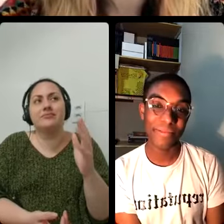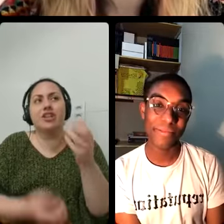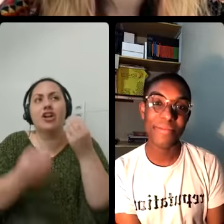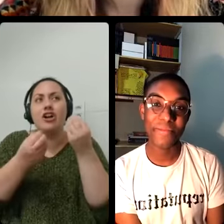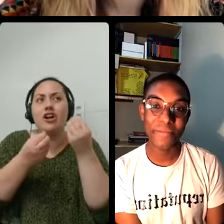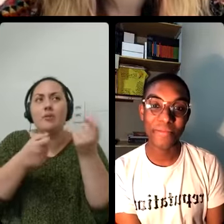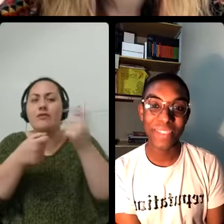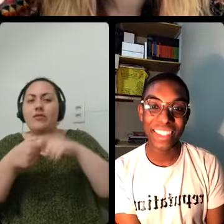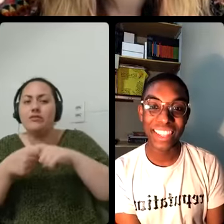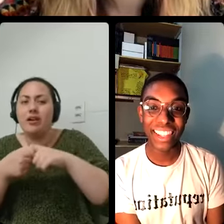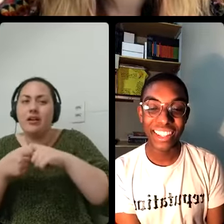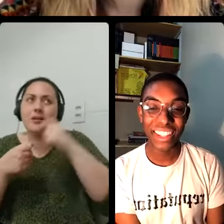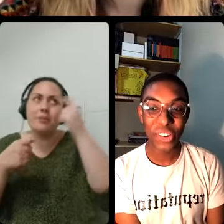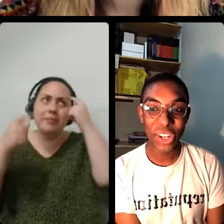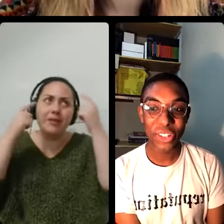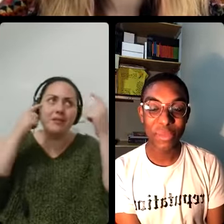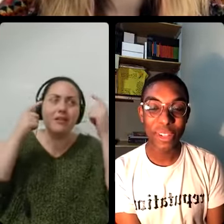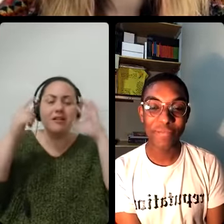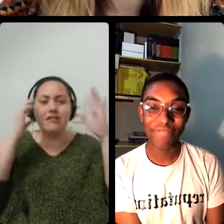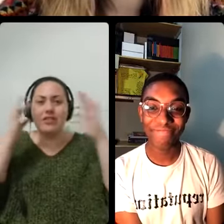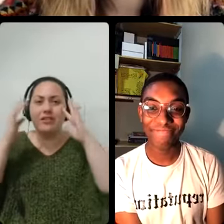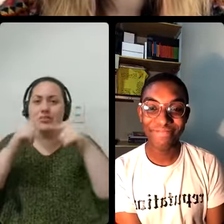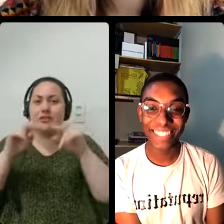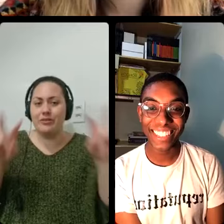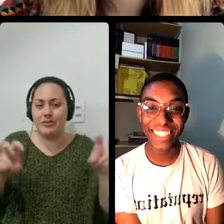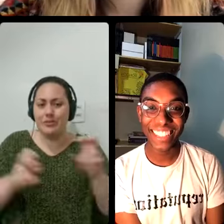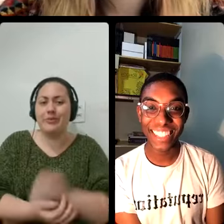repensando. eu acho Tá também. bem?